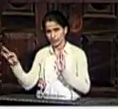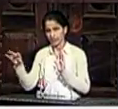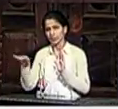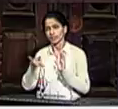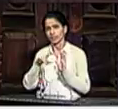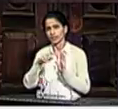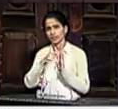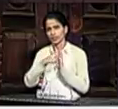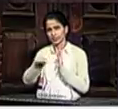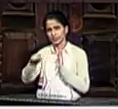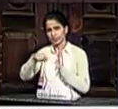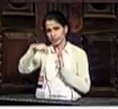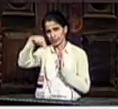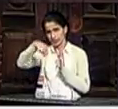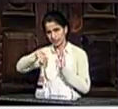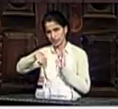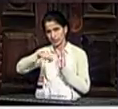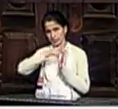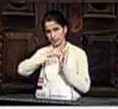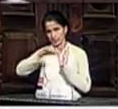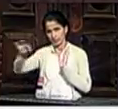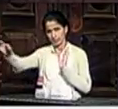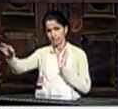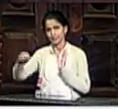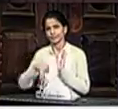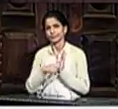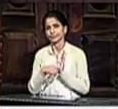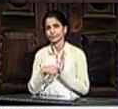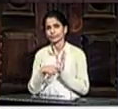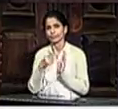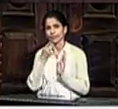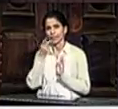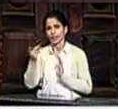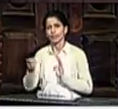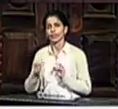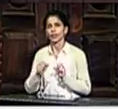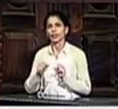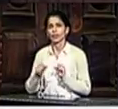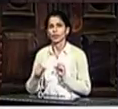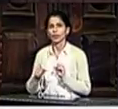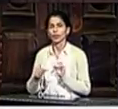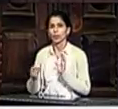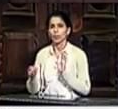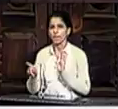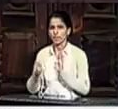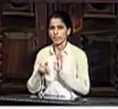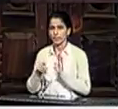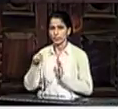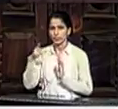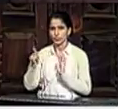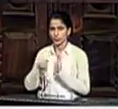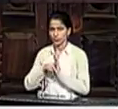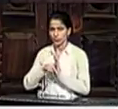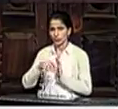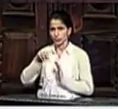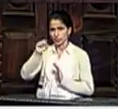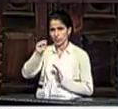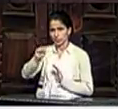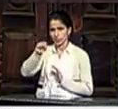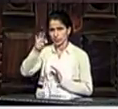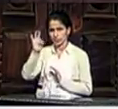na linha N, ela fala que a competência do Supremo Tribunal